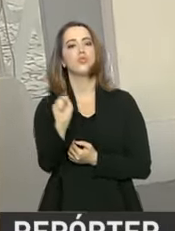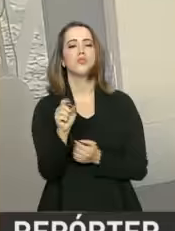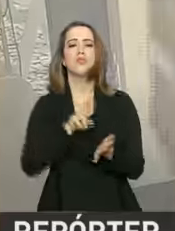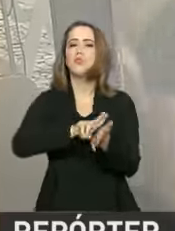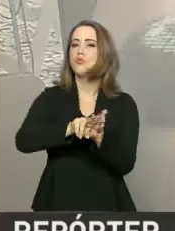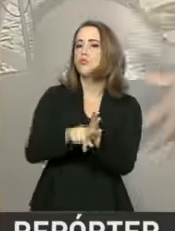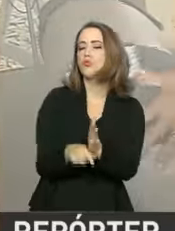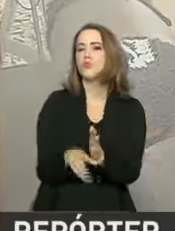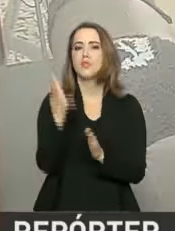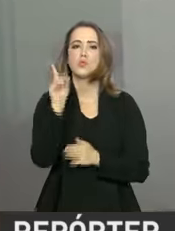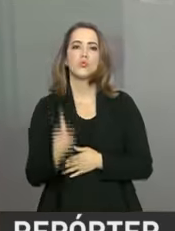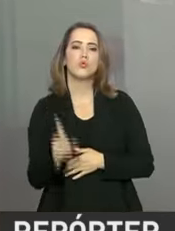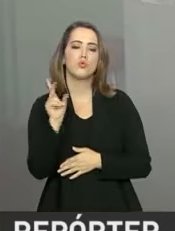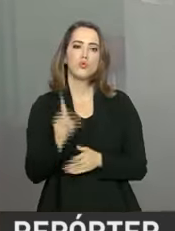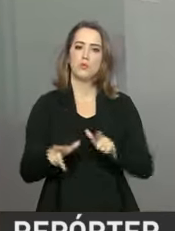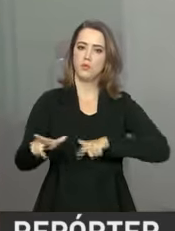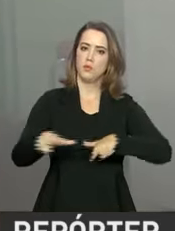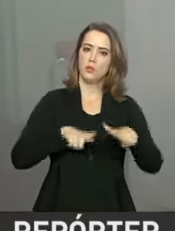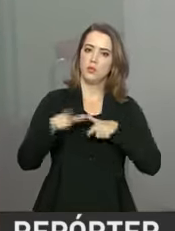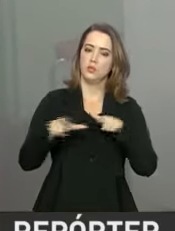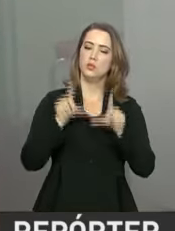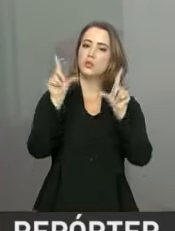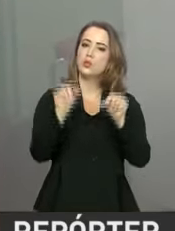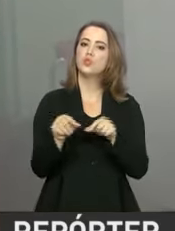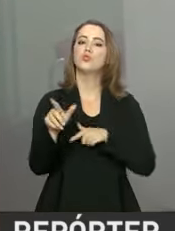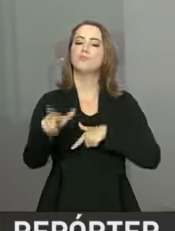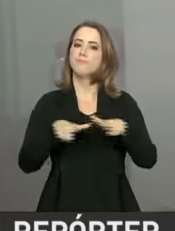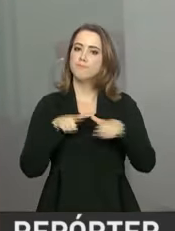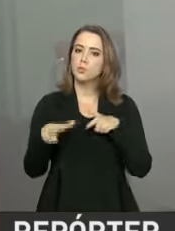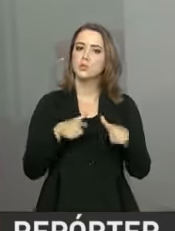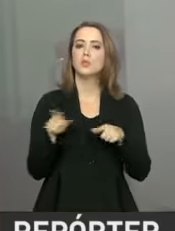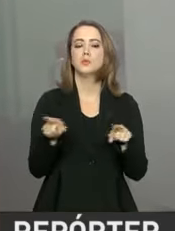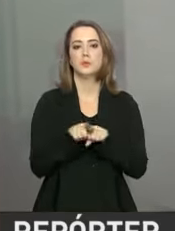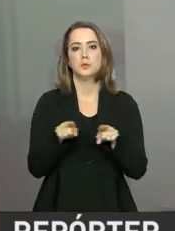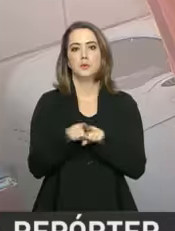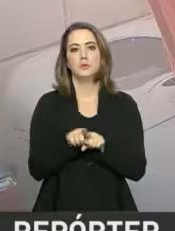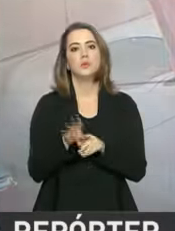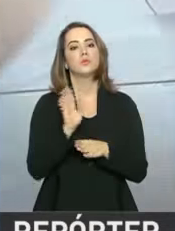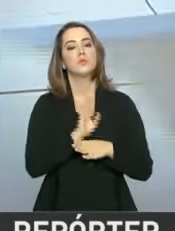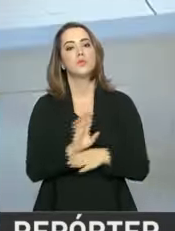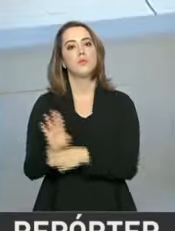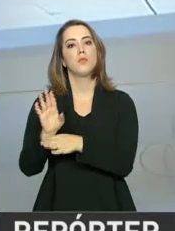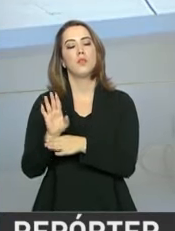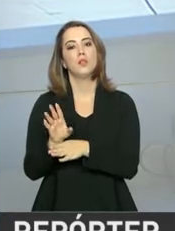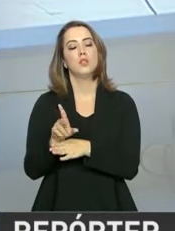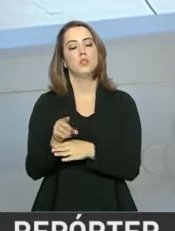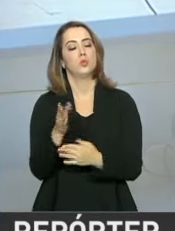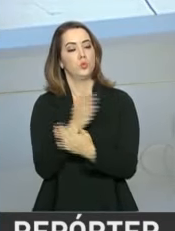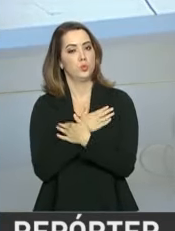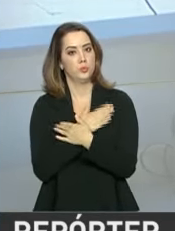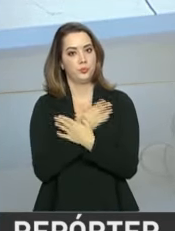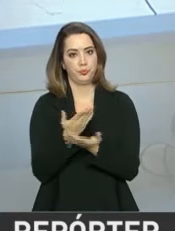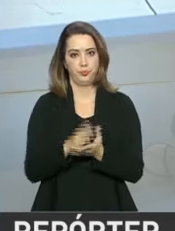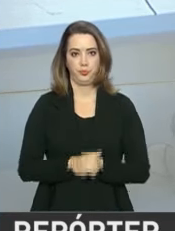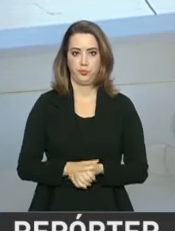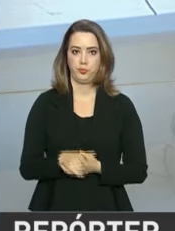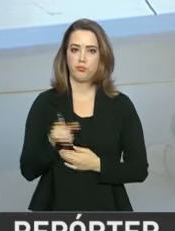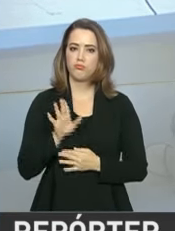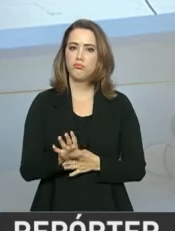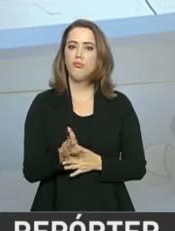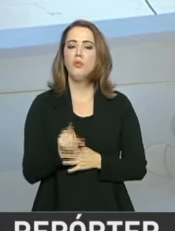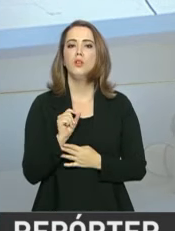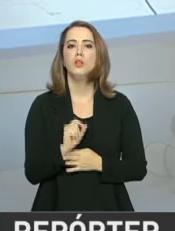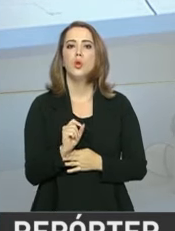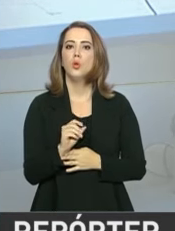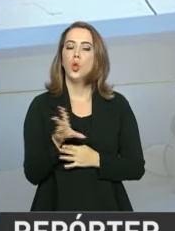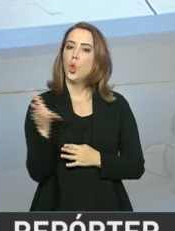noturno além da redução da carga horária aos sábados e o seguro desemprego com o dólar em alta a opção para